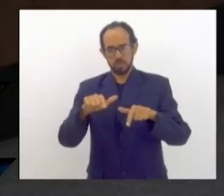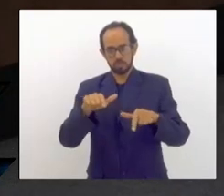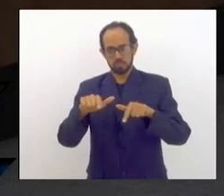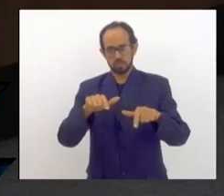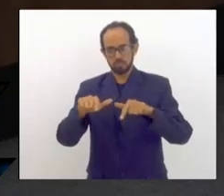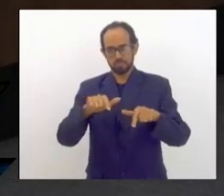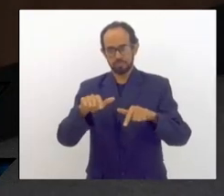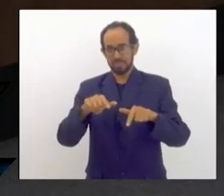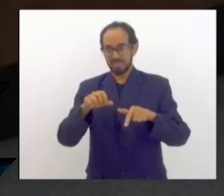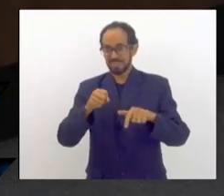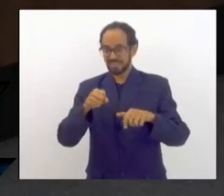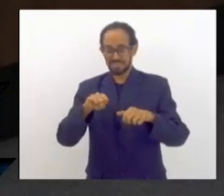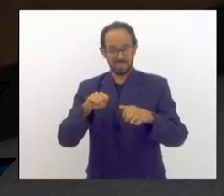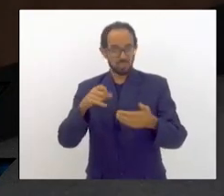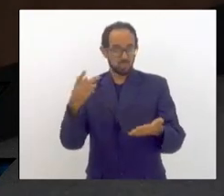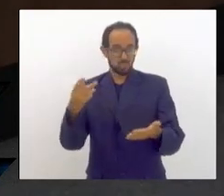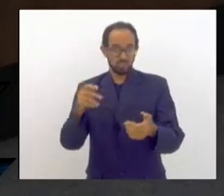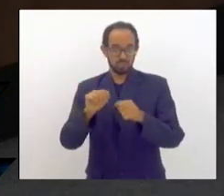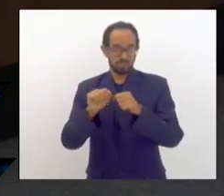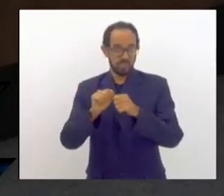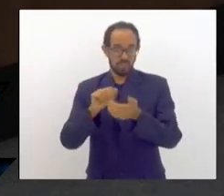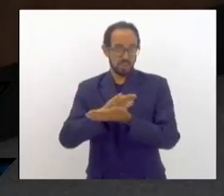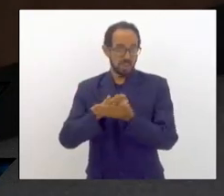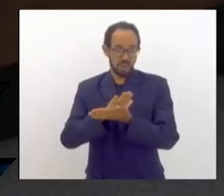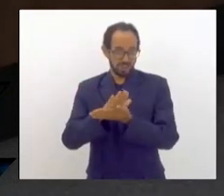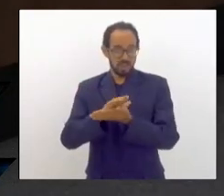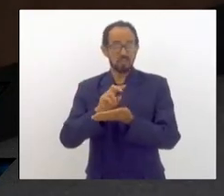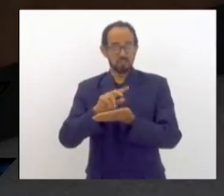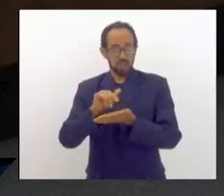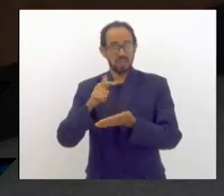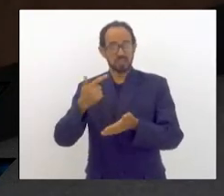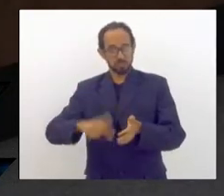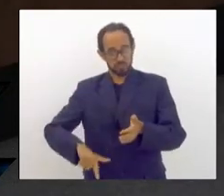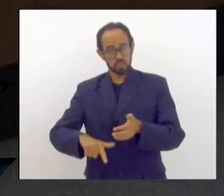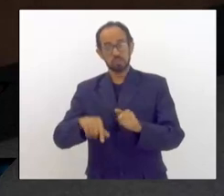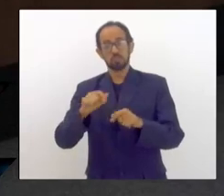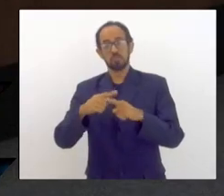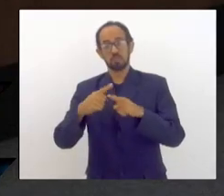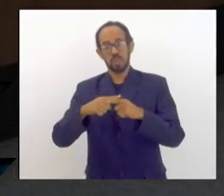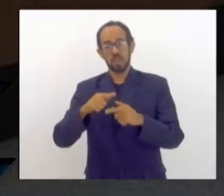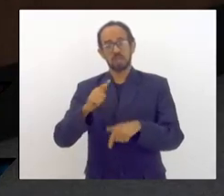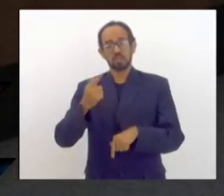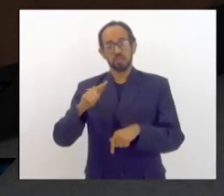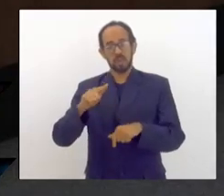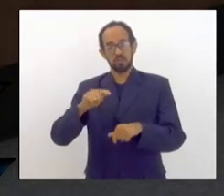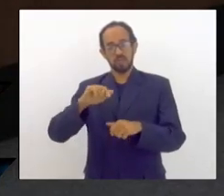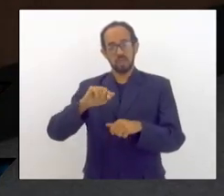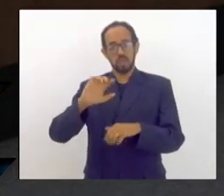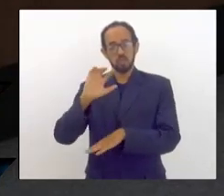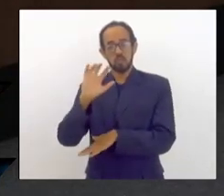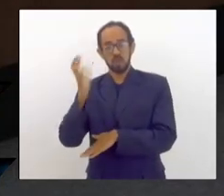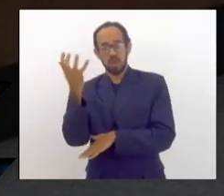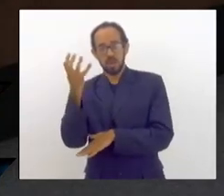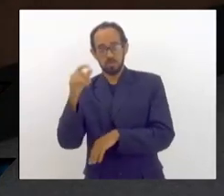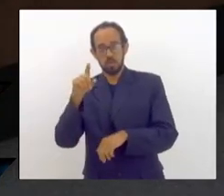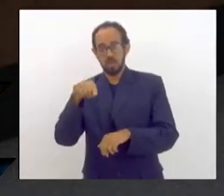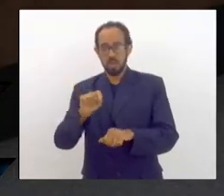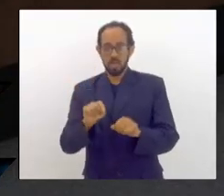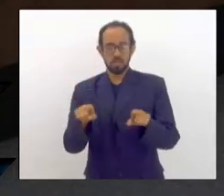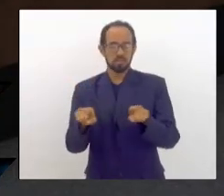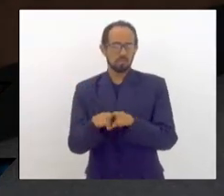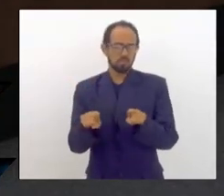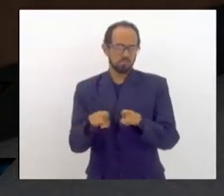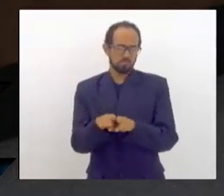nada for feito, ela se repete. A geografia, o clima são propícios a isso. Então, fica aqui, como a deputada Dani fez,